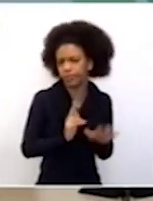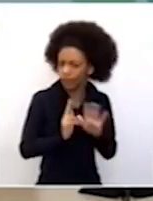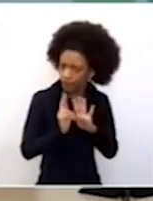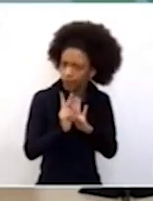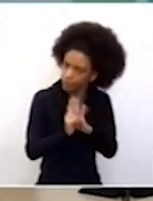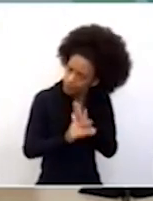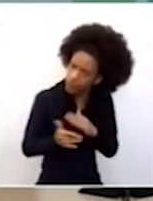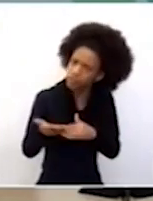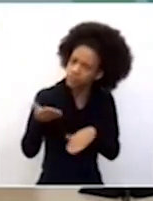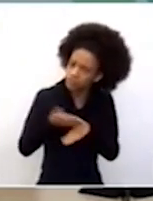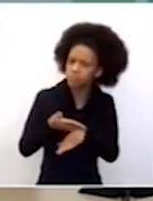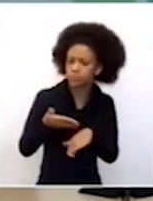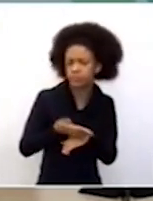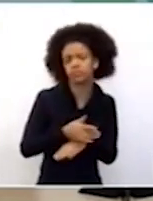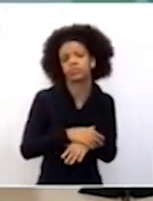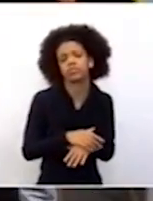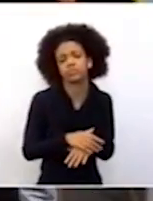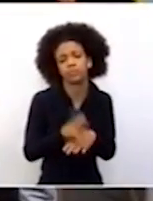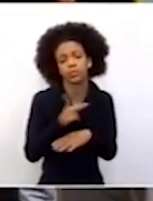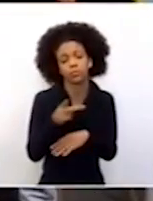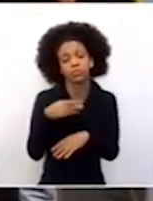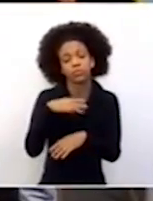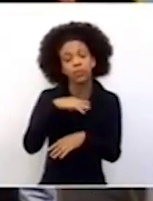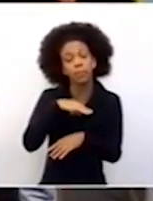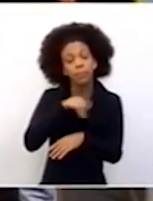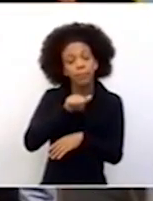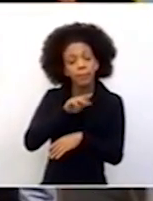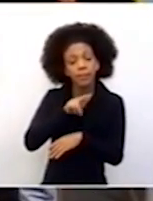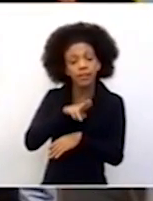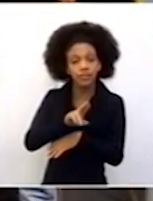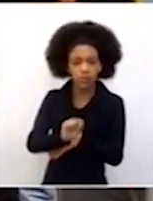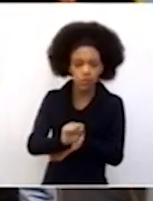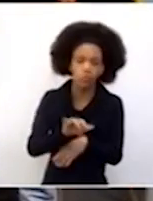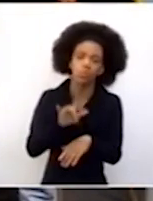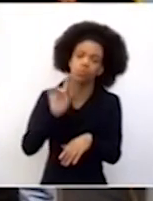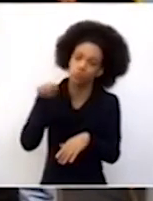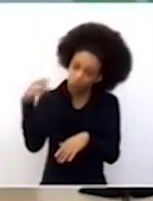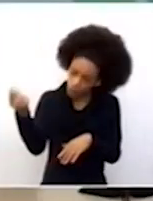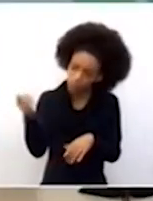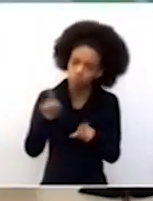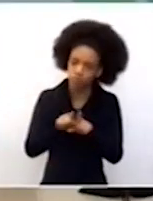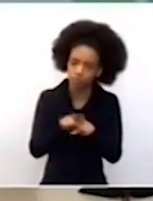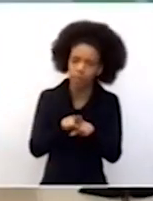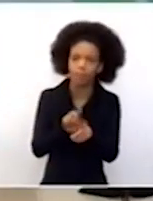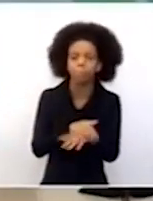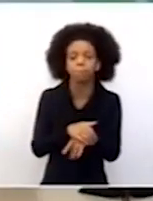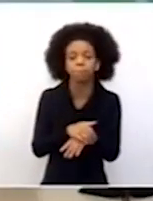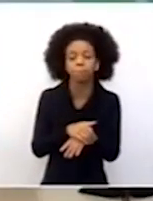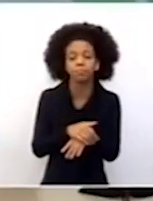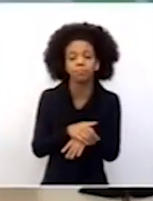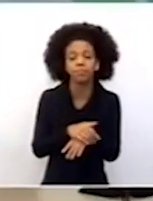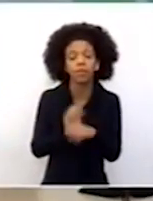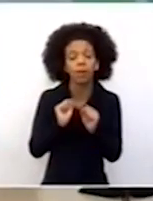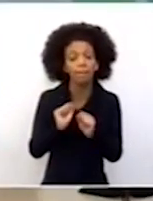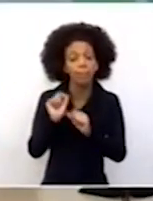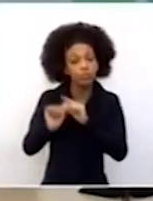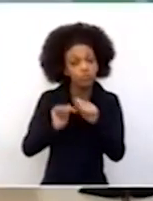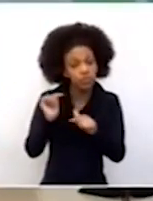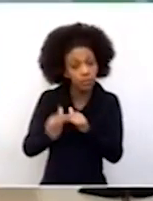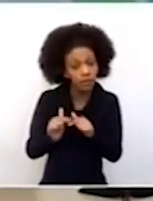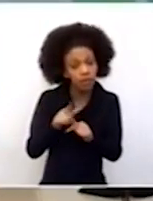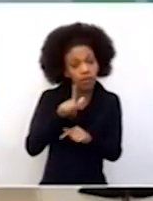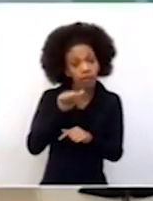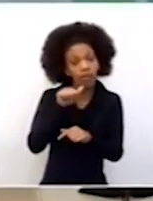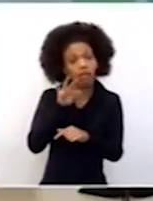as participações. O professor Matheus e outros professores também colocaram que pode ser trabalhado a